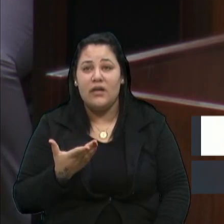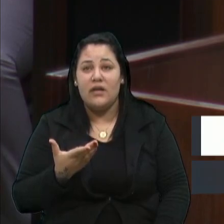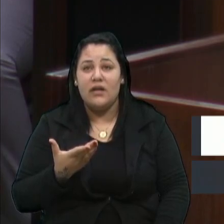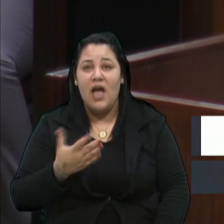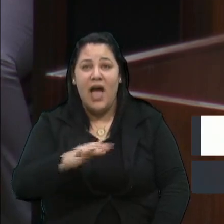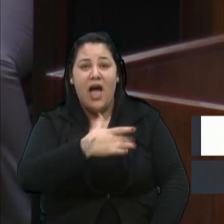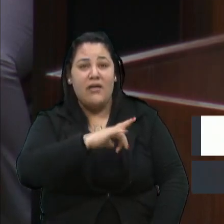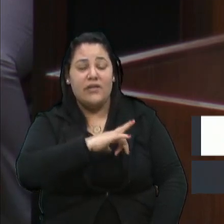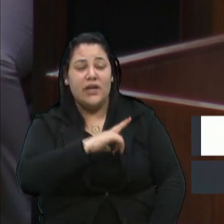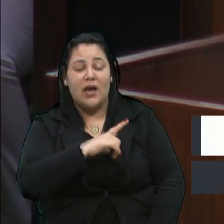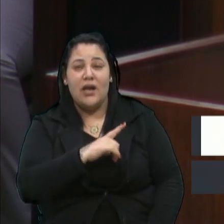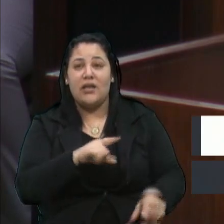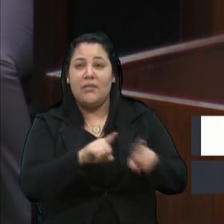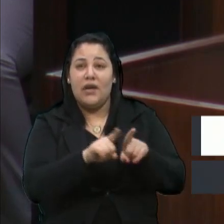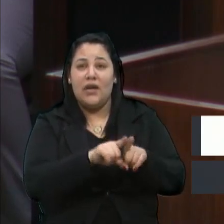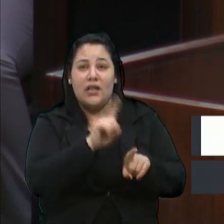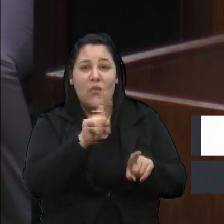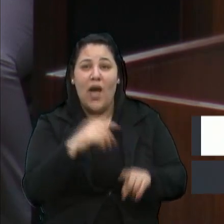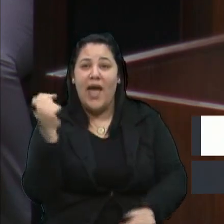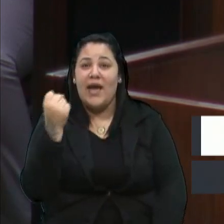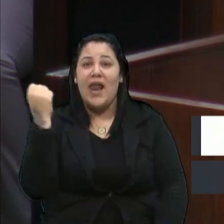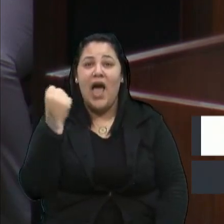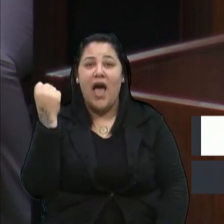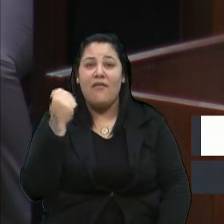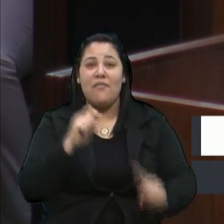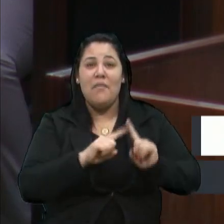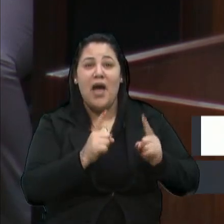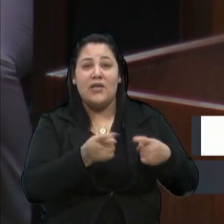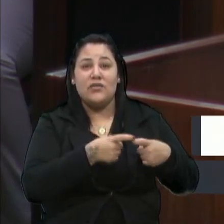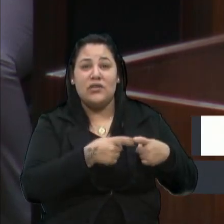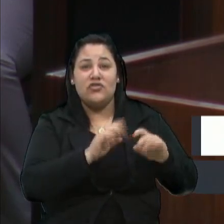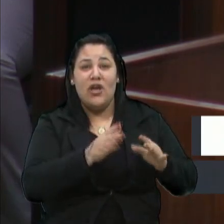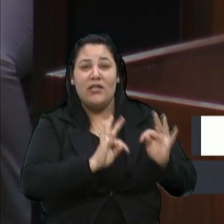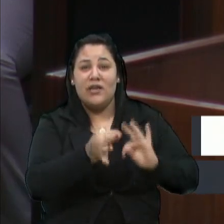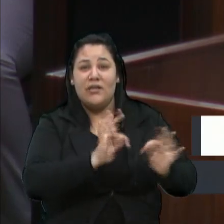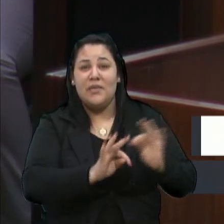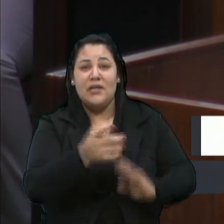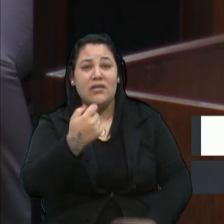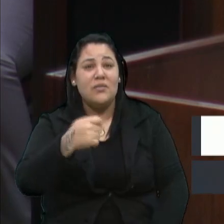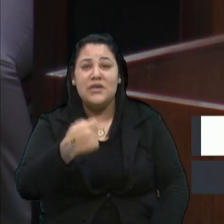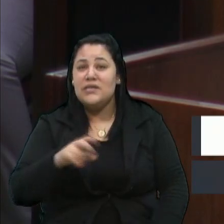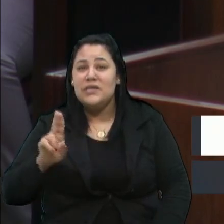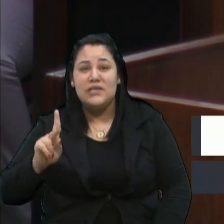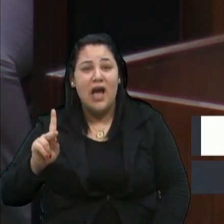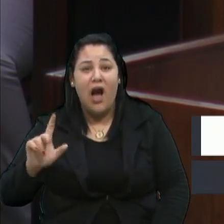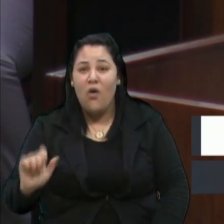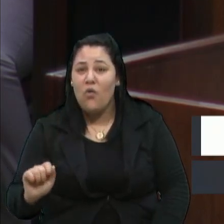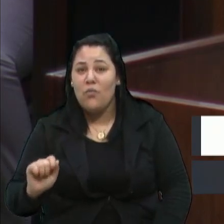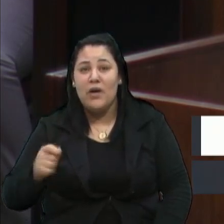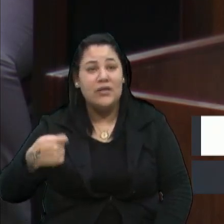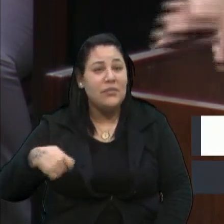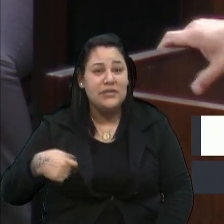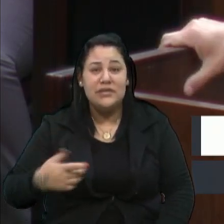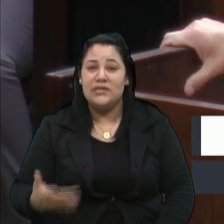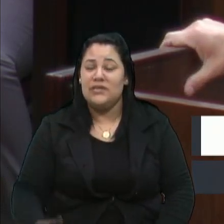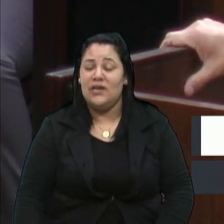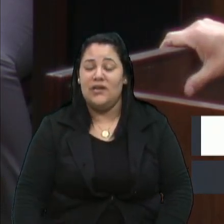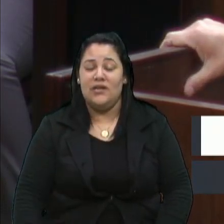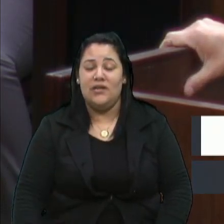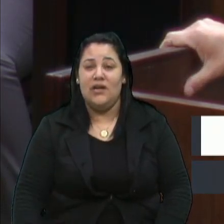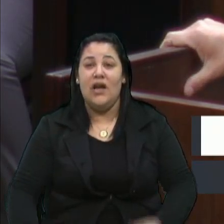uma situação Até que não é tão grave mas o clínico geral já dá o tratamento não precisa ir lá pra UPA agora vamos